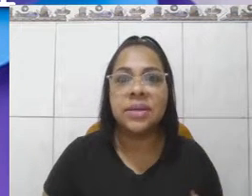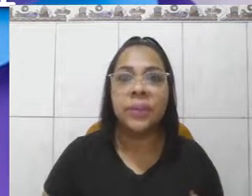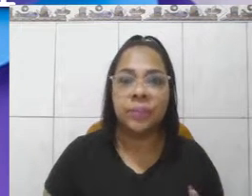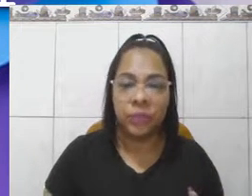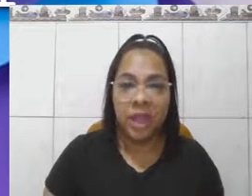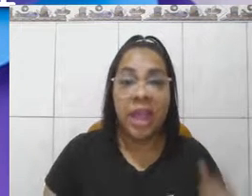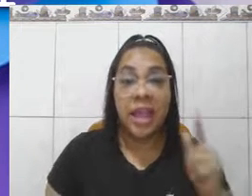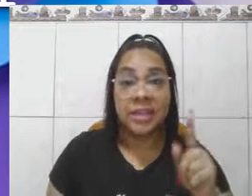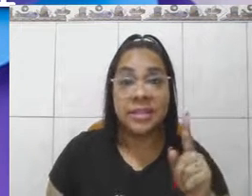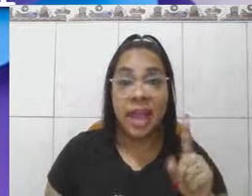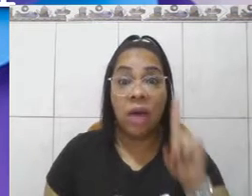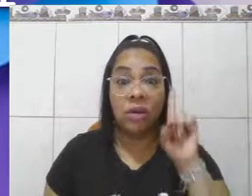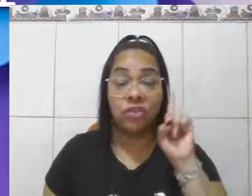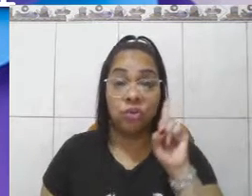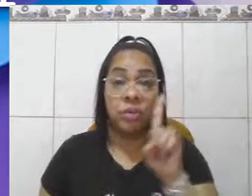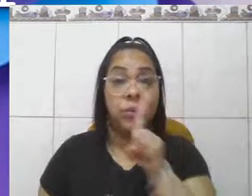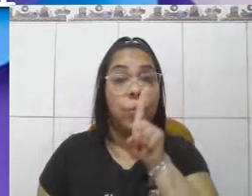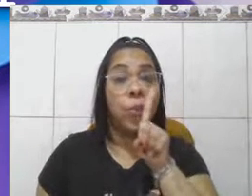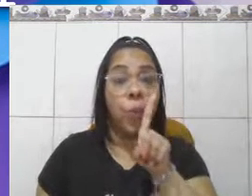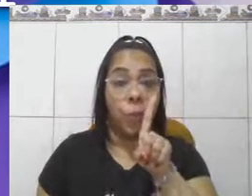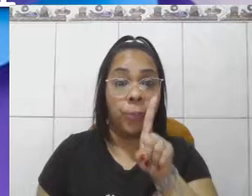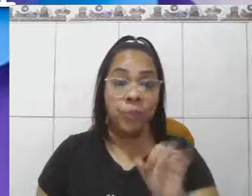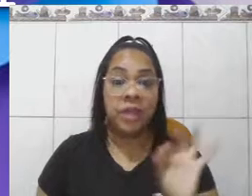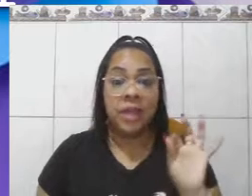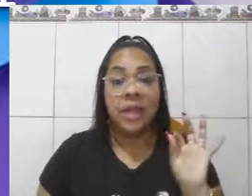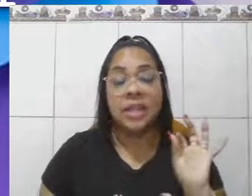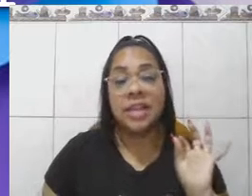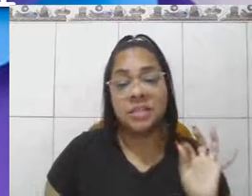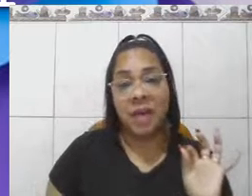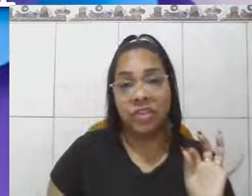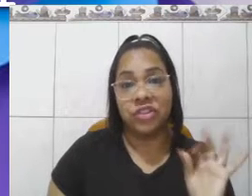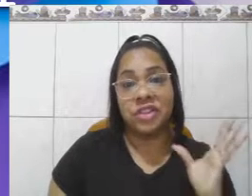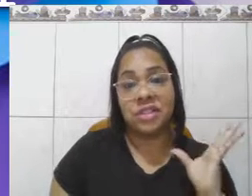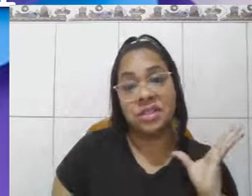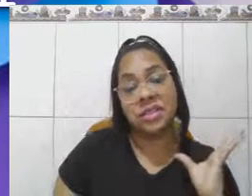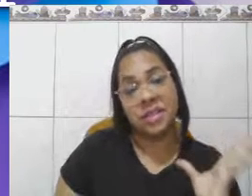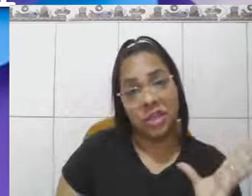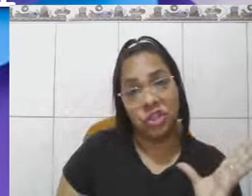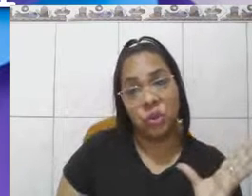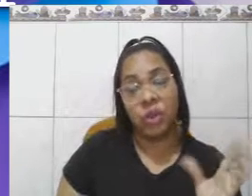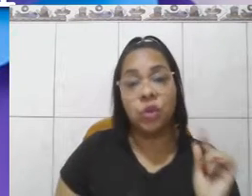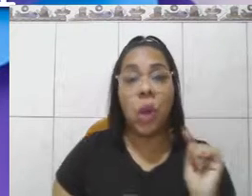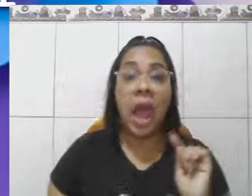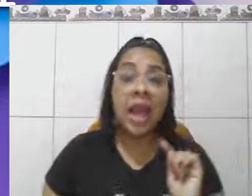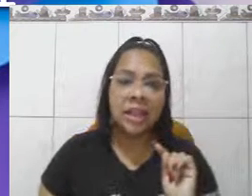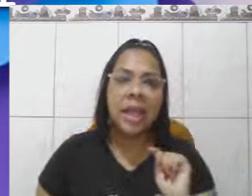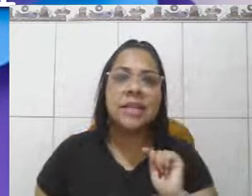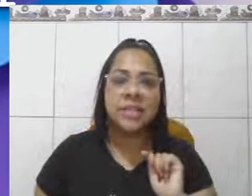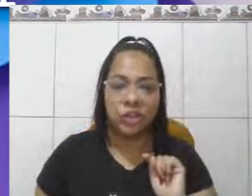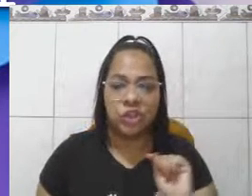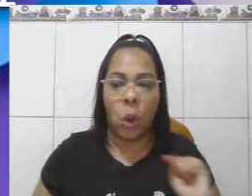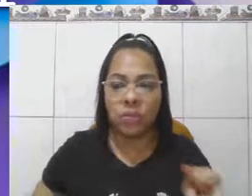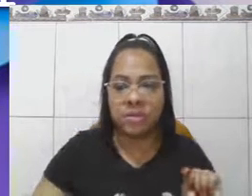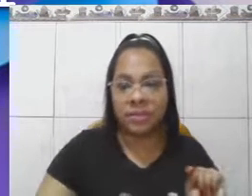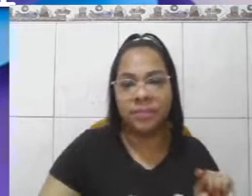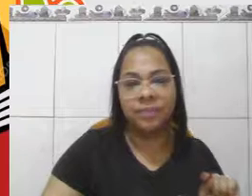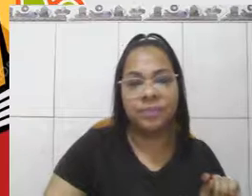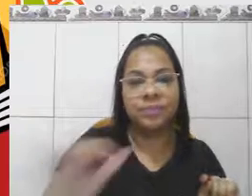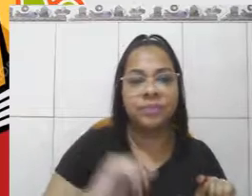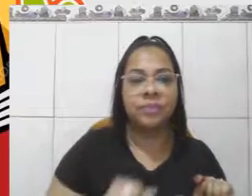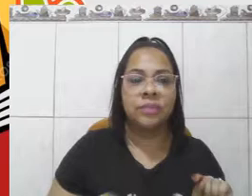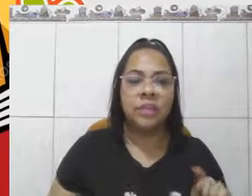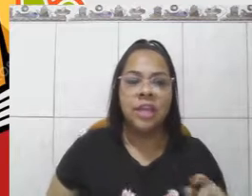prestem atenção. Essa é a aula de número 1, das páginas 108 até a